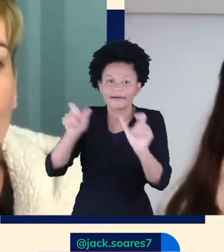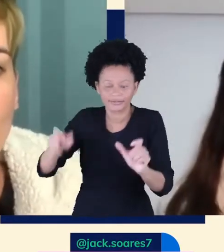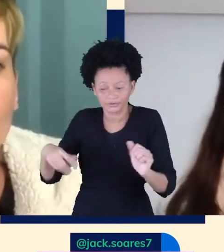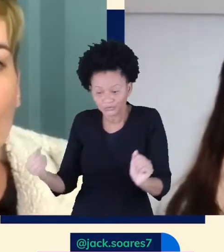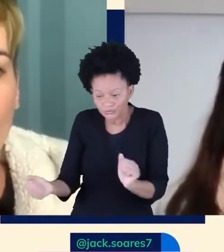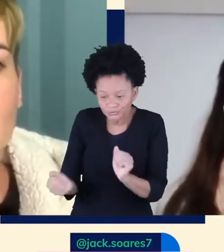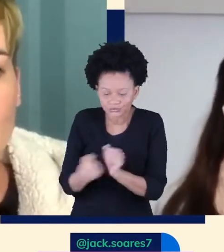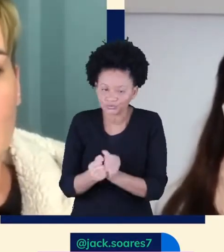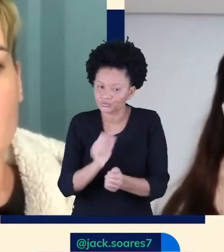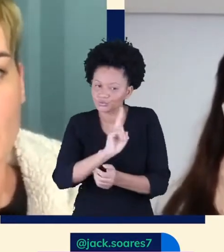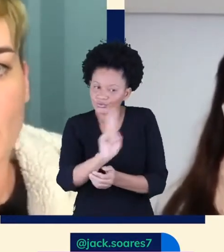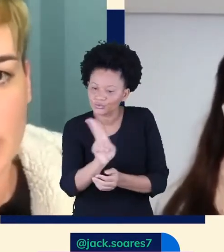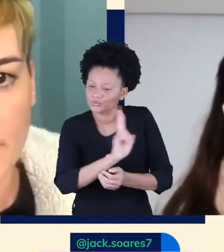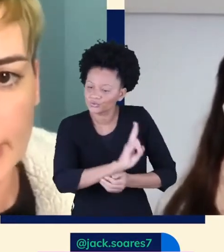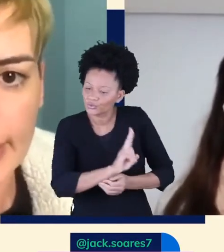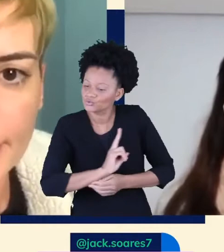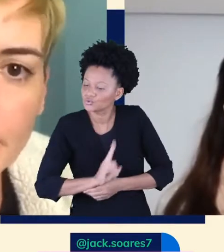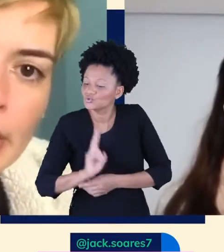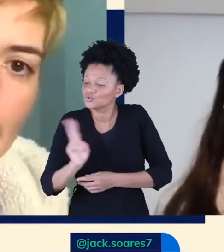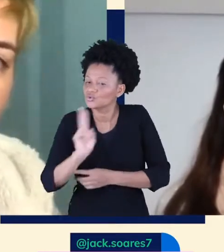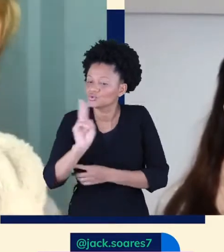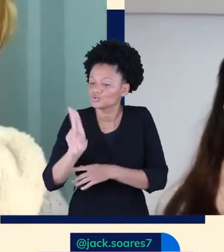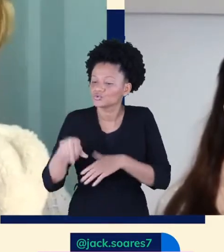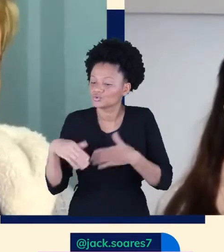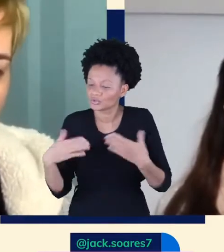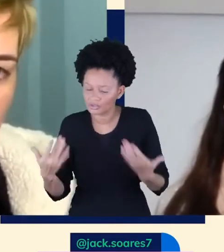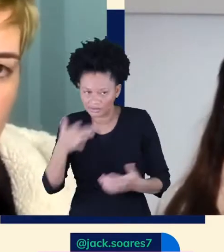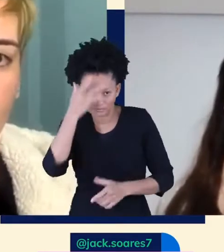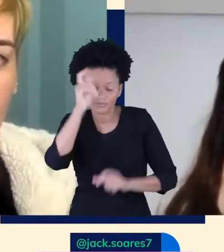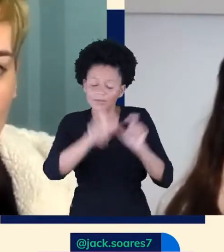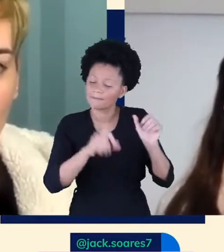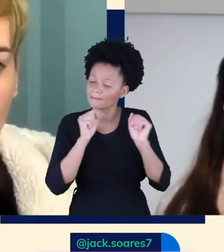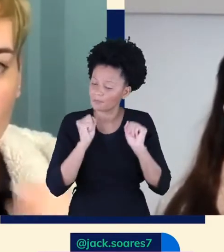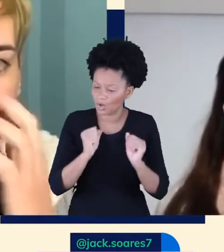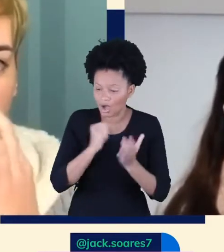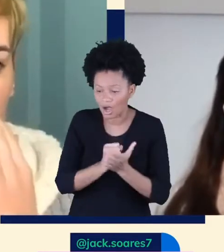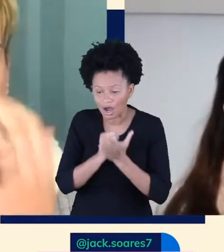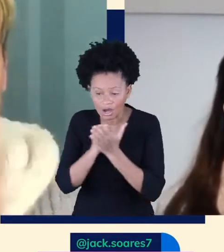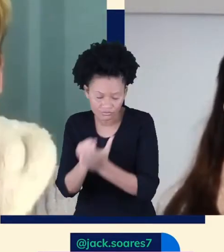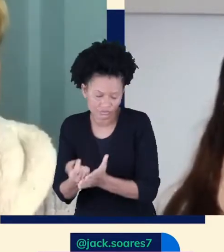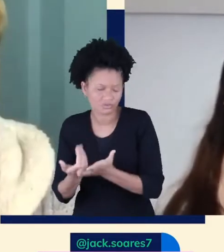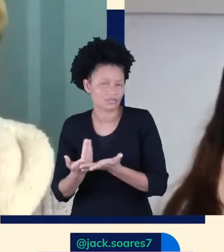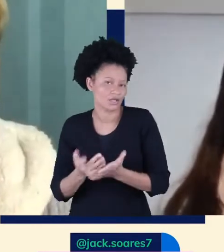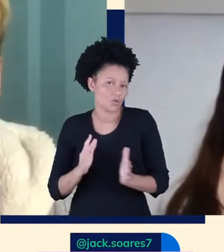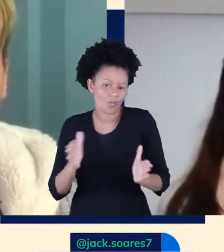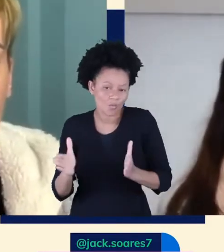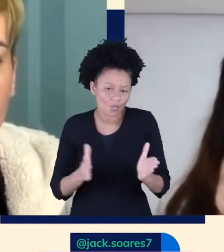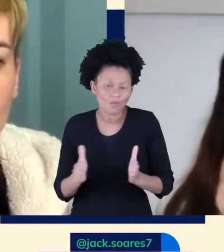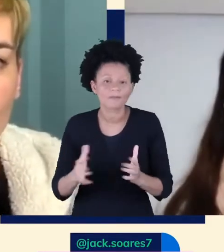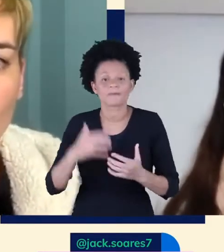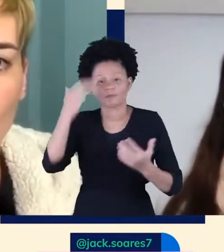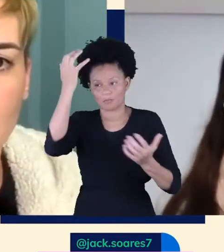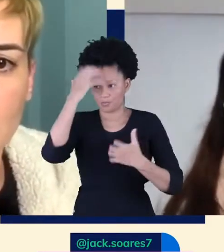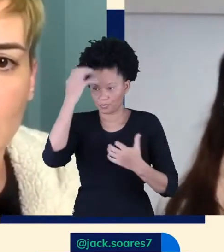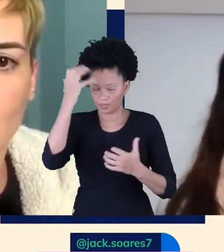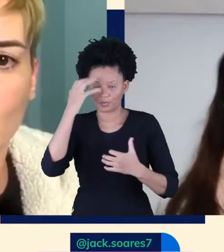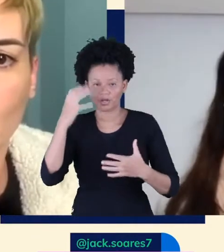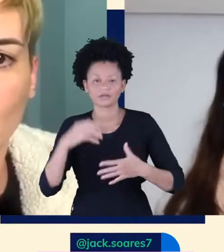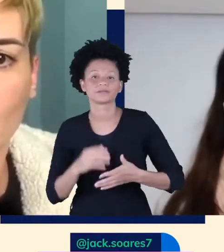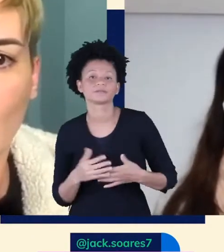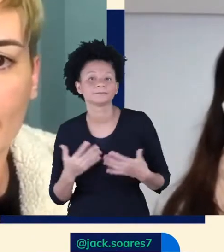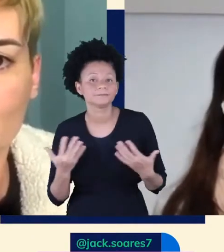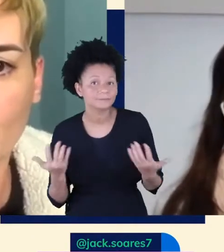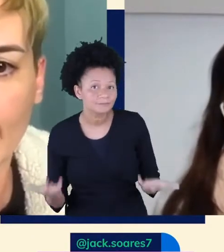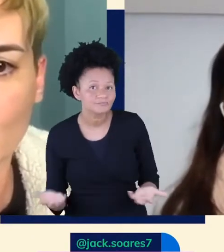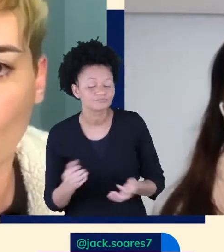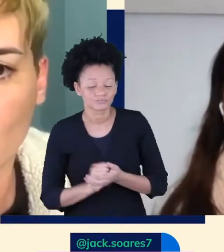criança nomeando quais são essas pessoas que poderiam ajudar e em que momento, né? De repente no banho tem pessoas.